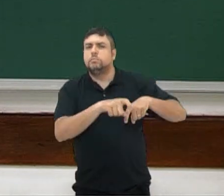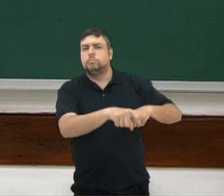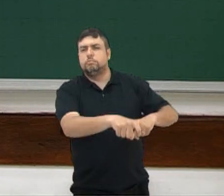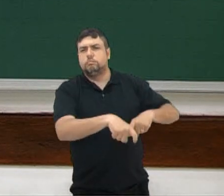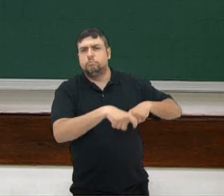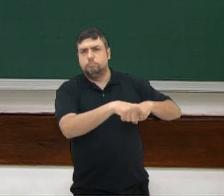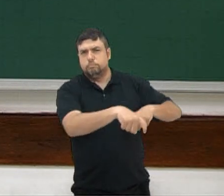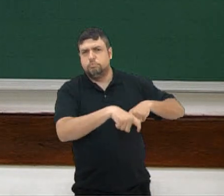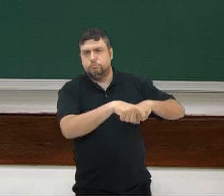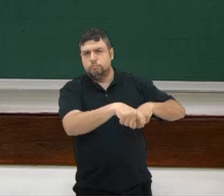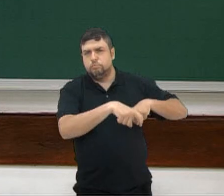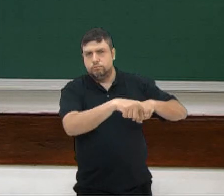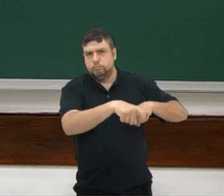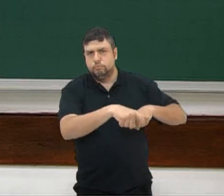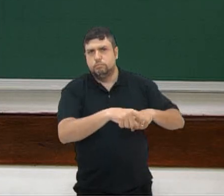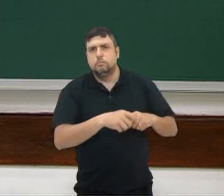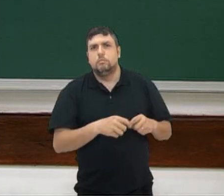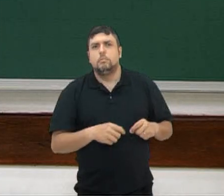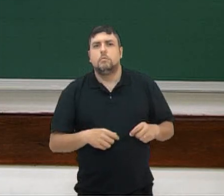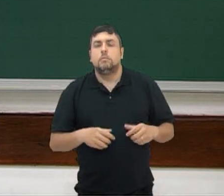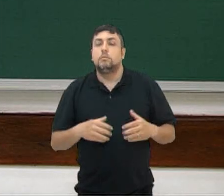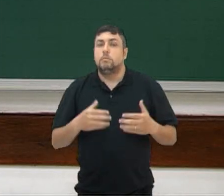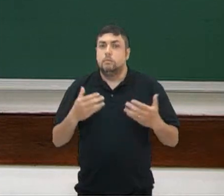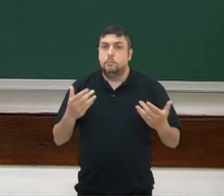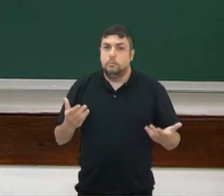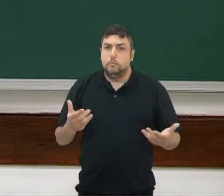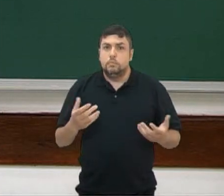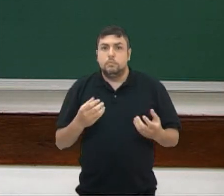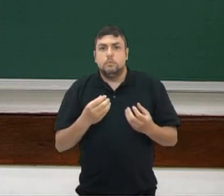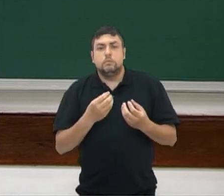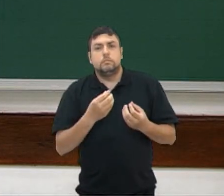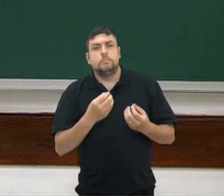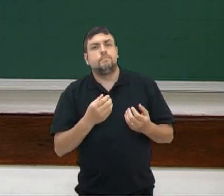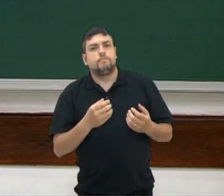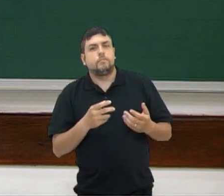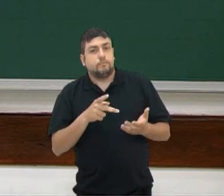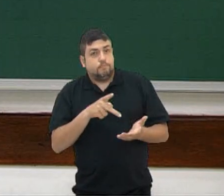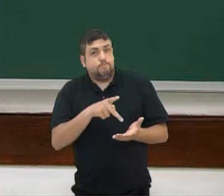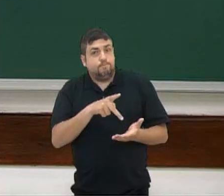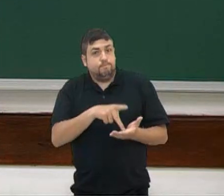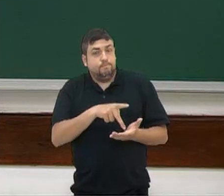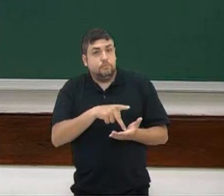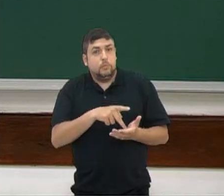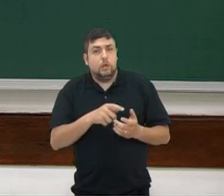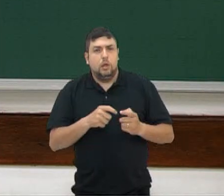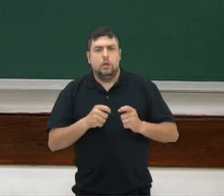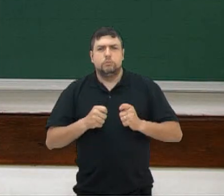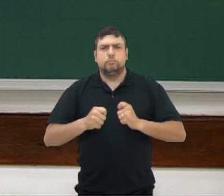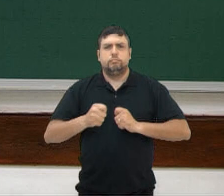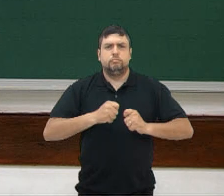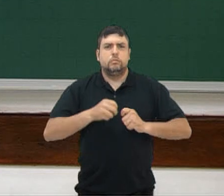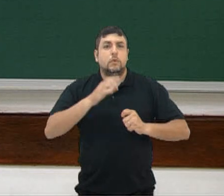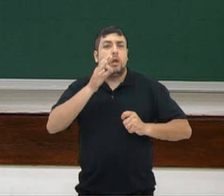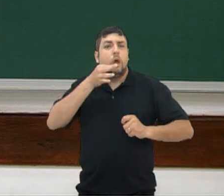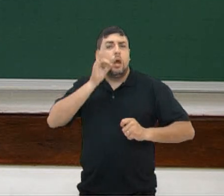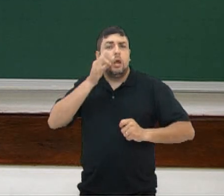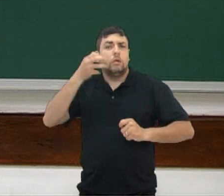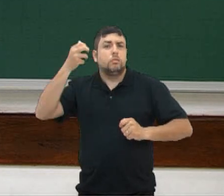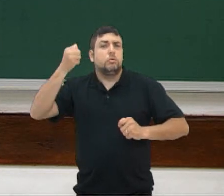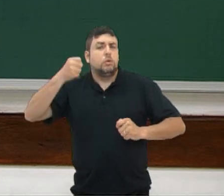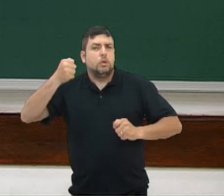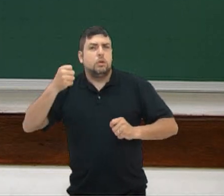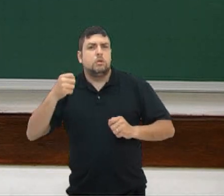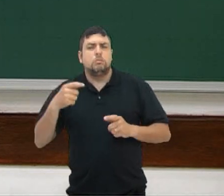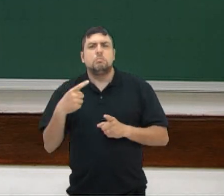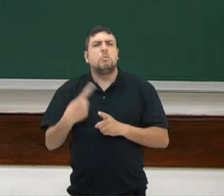rural, né? Nós plantamos, e então estava ainda muito forte o chamado economia café com leite, ou seja, tem